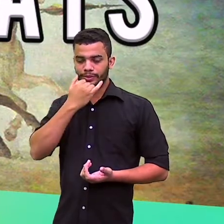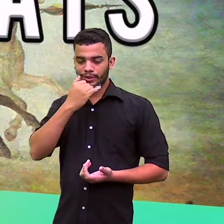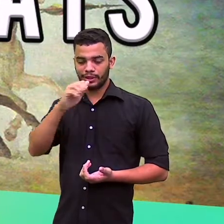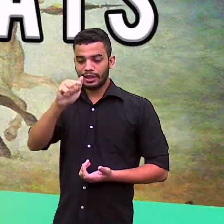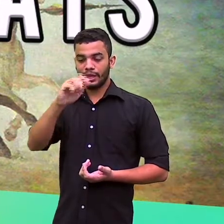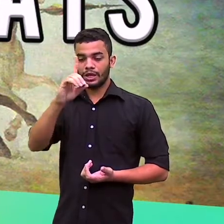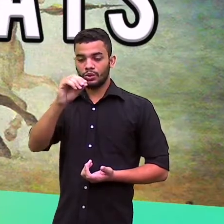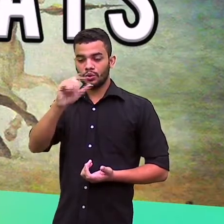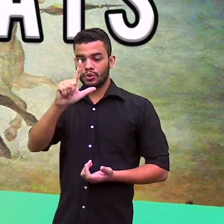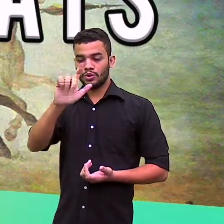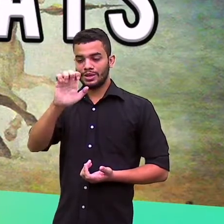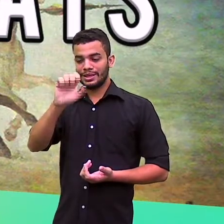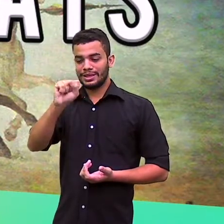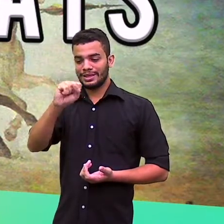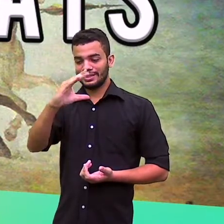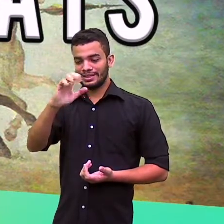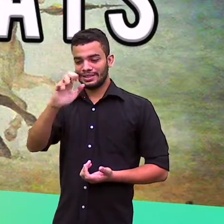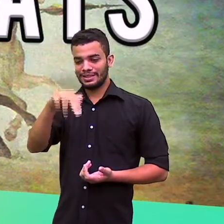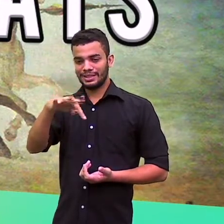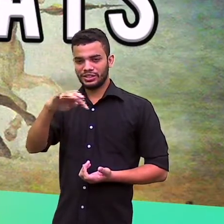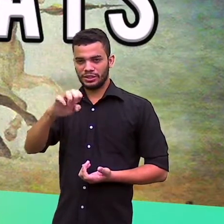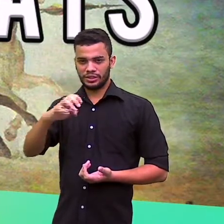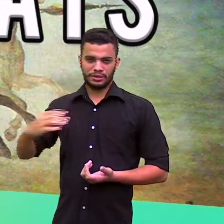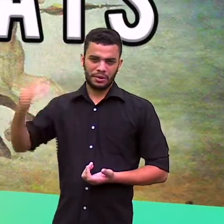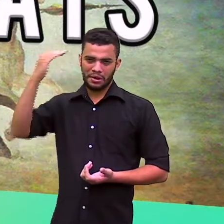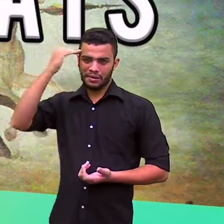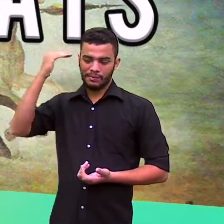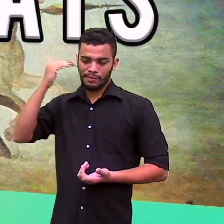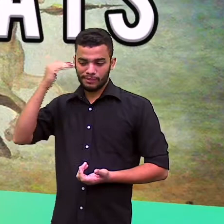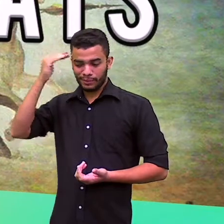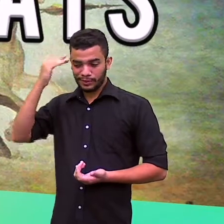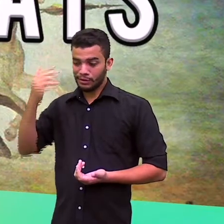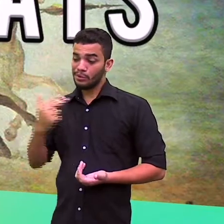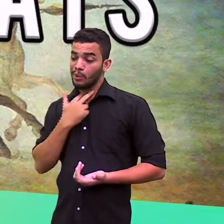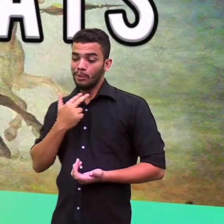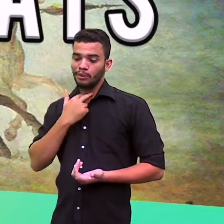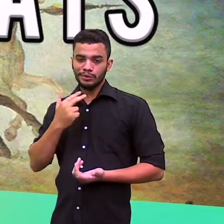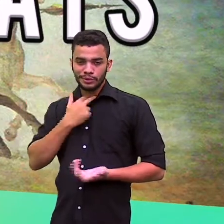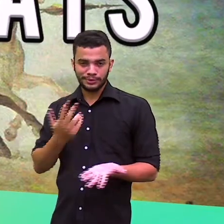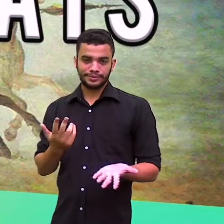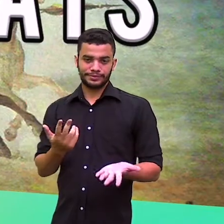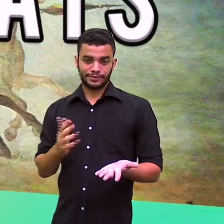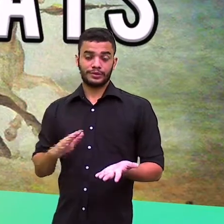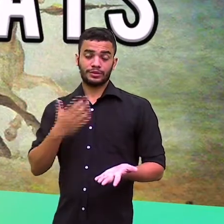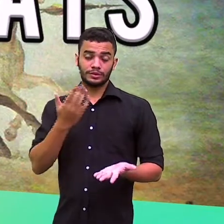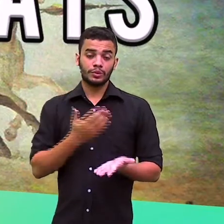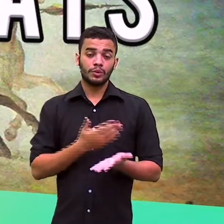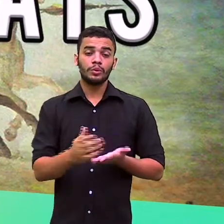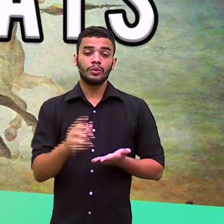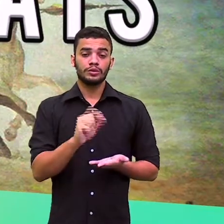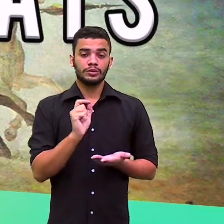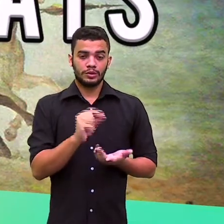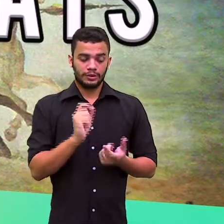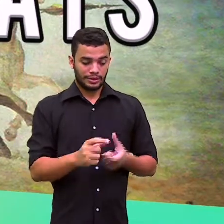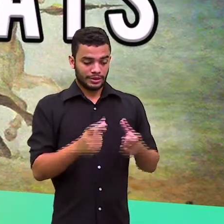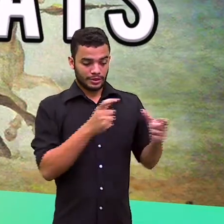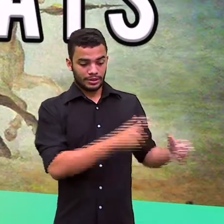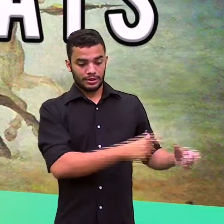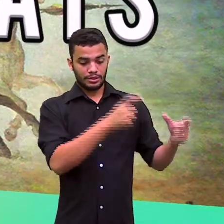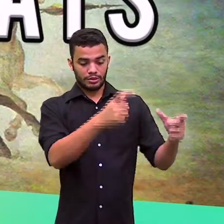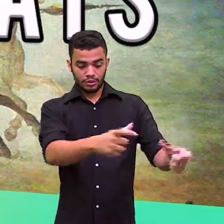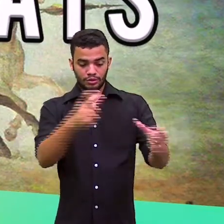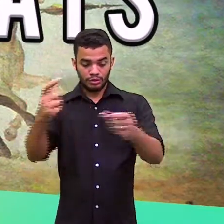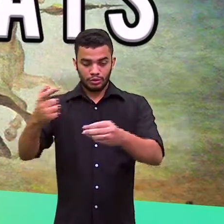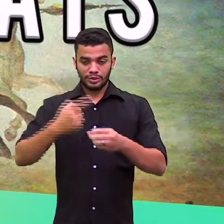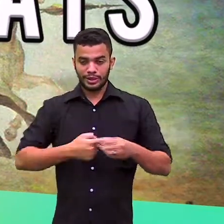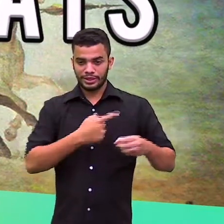esta colônia. Então, cada área ficava responsável por uma pessoa, um regente. Então,